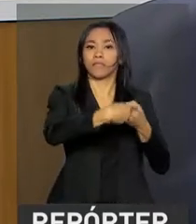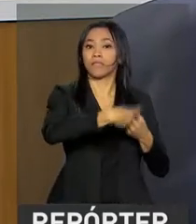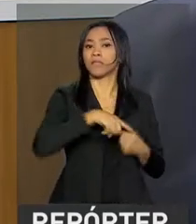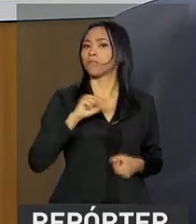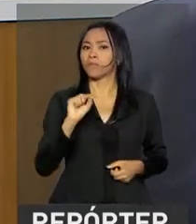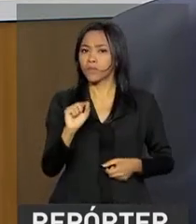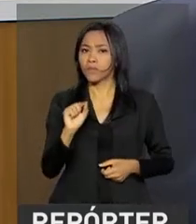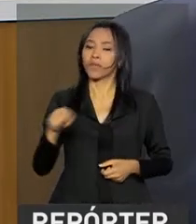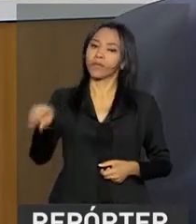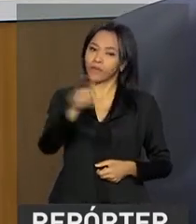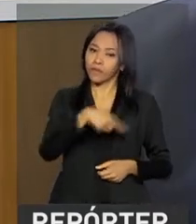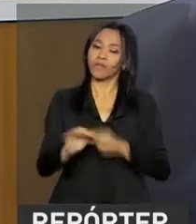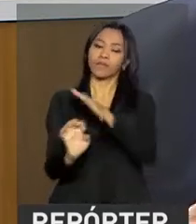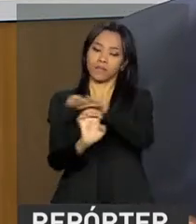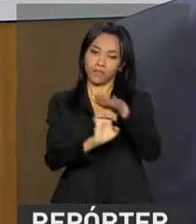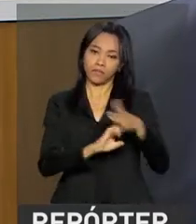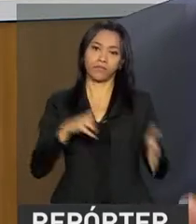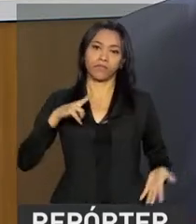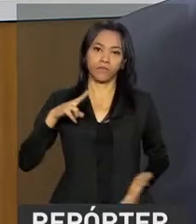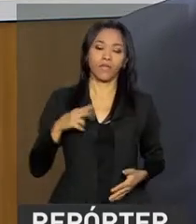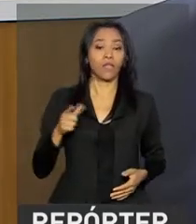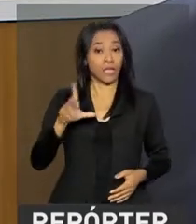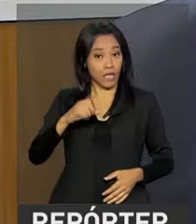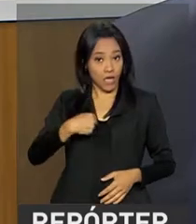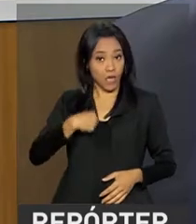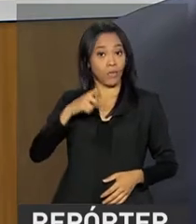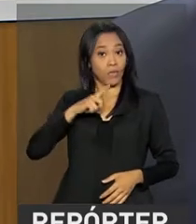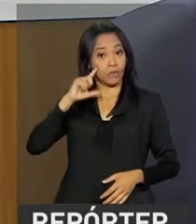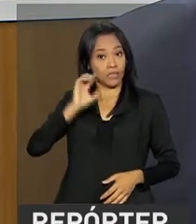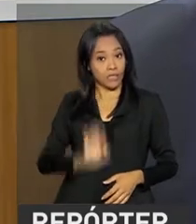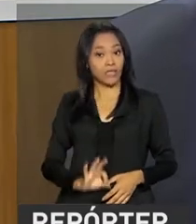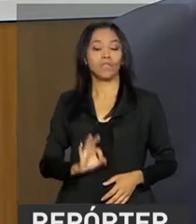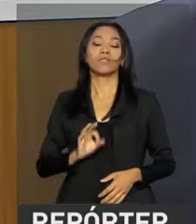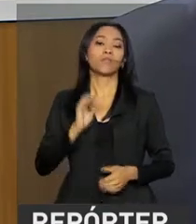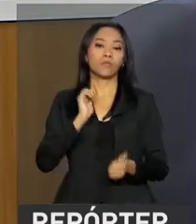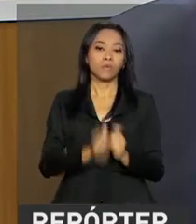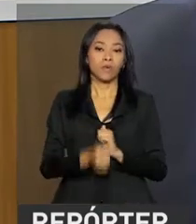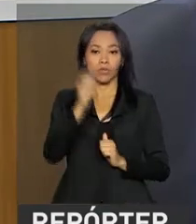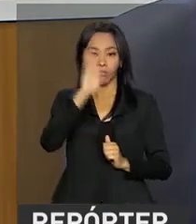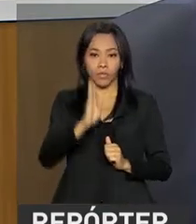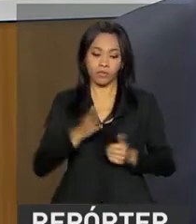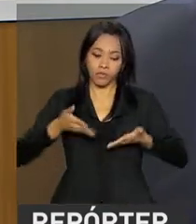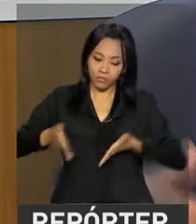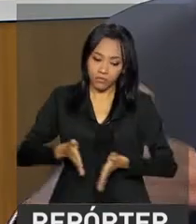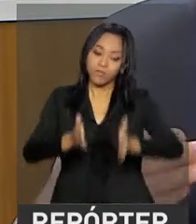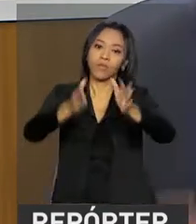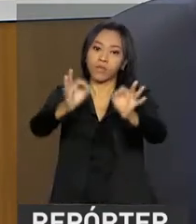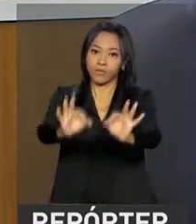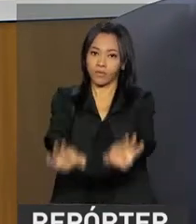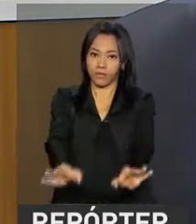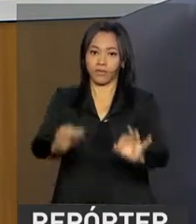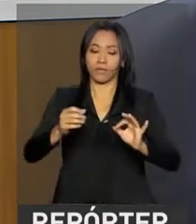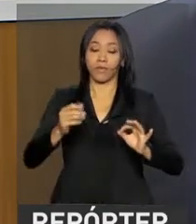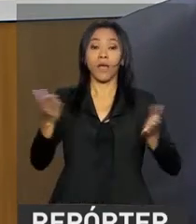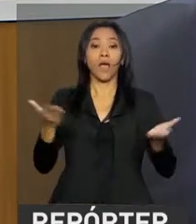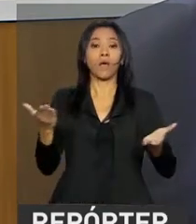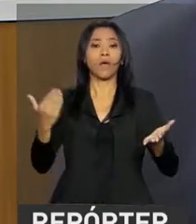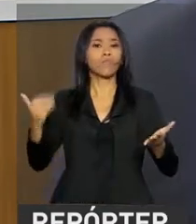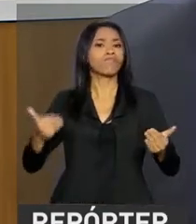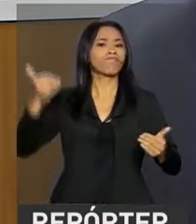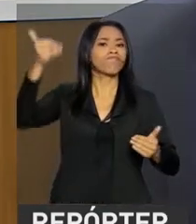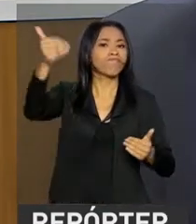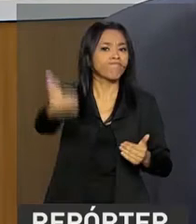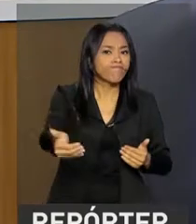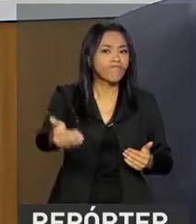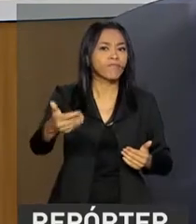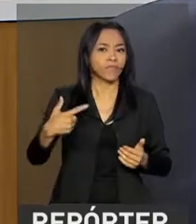da iniciativa privada eu tenho certeza que o esporte brasileiro está no caminho certo agora a nossa próxima fronteira e